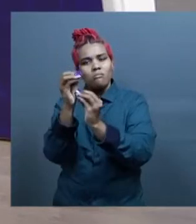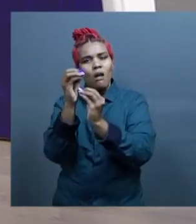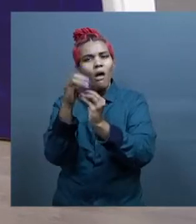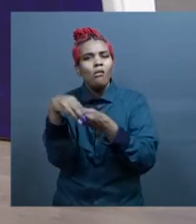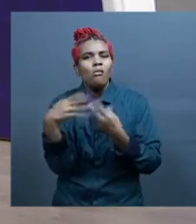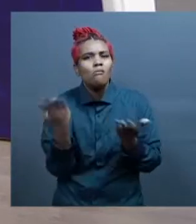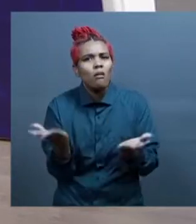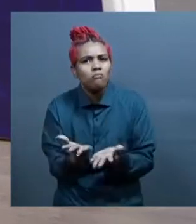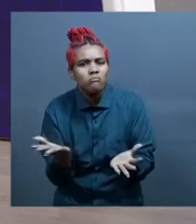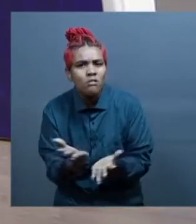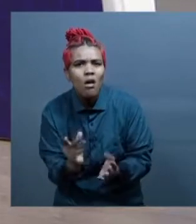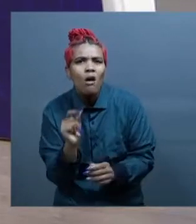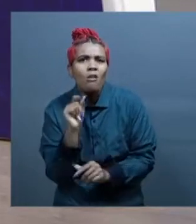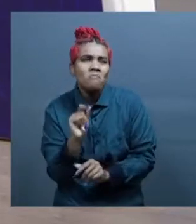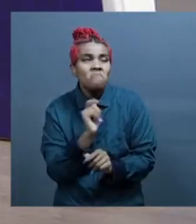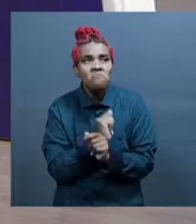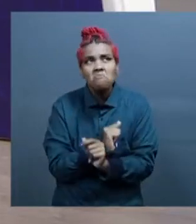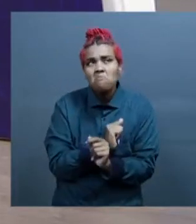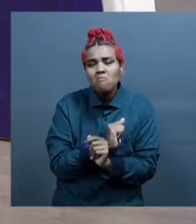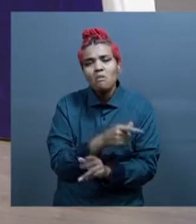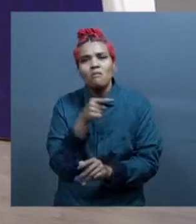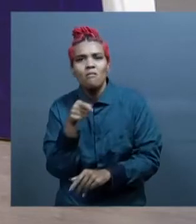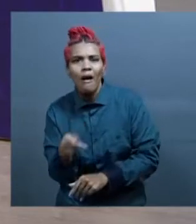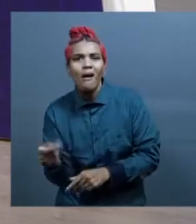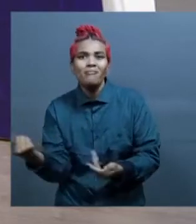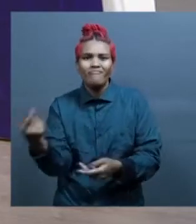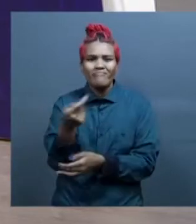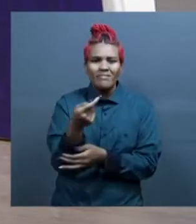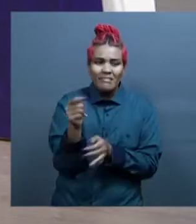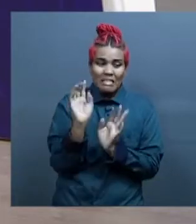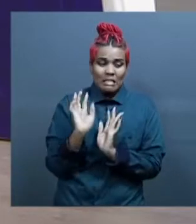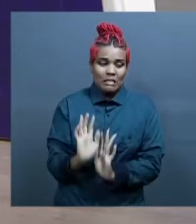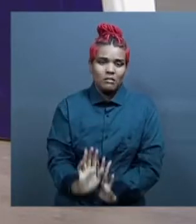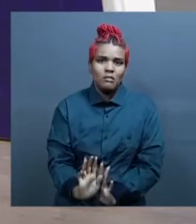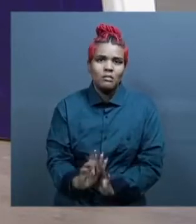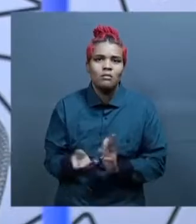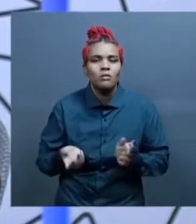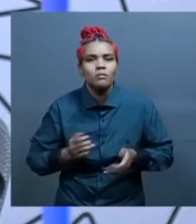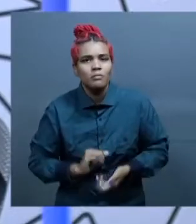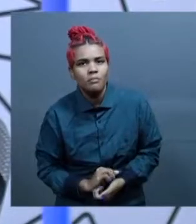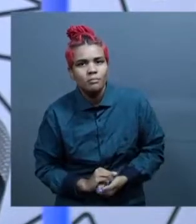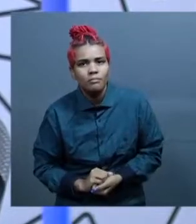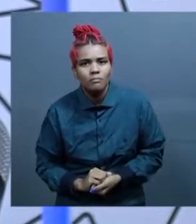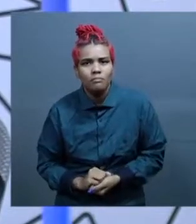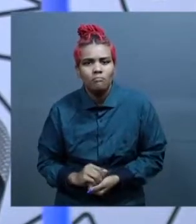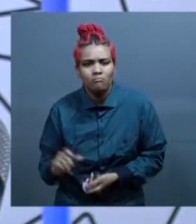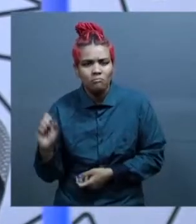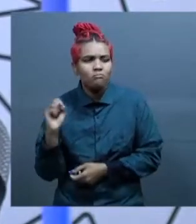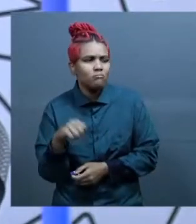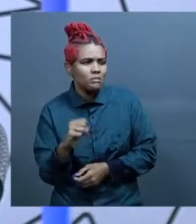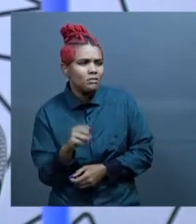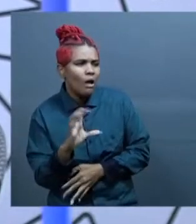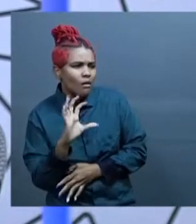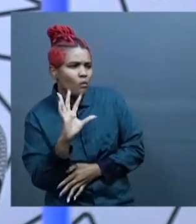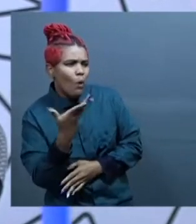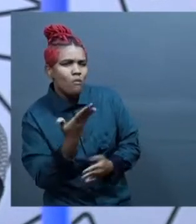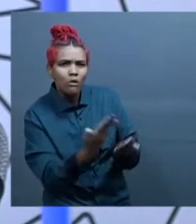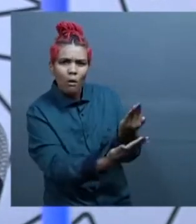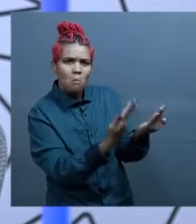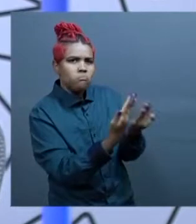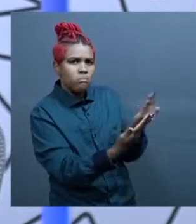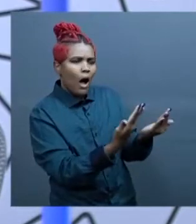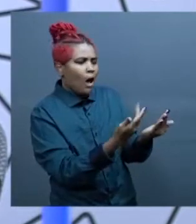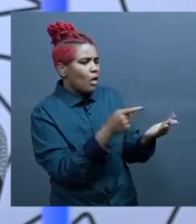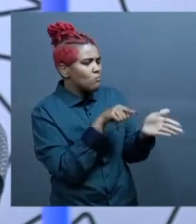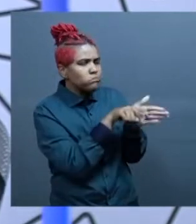esperado é esse resultado negativo que você acha professor paulo sim neco nós comparamos os dados que nós